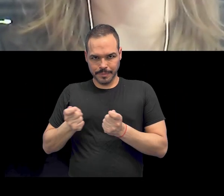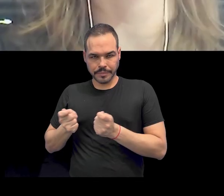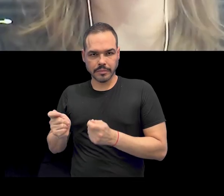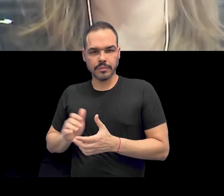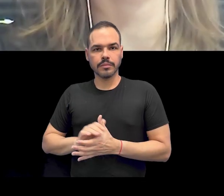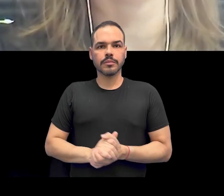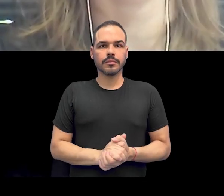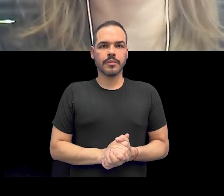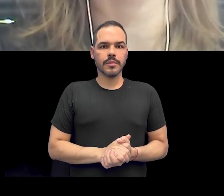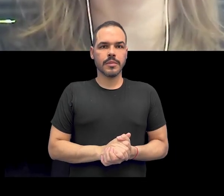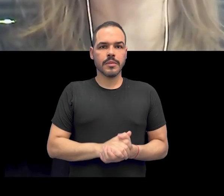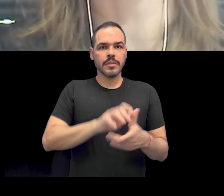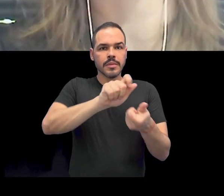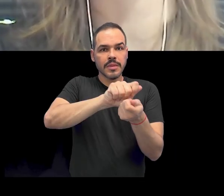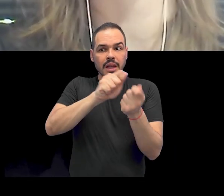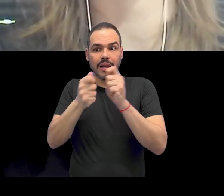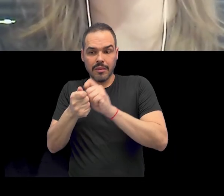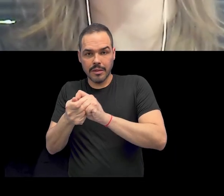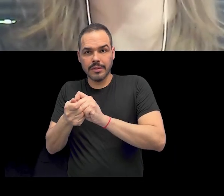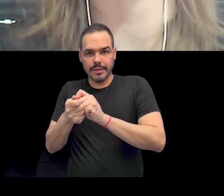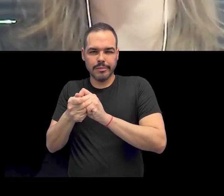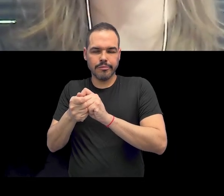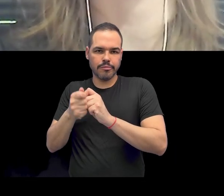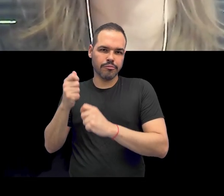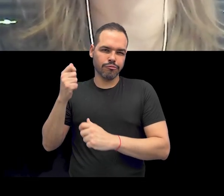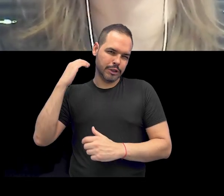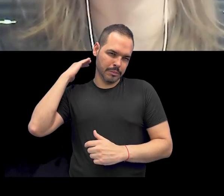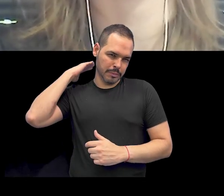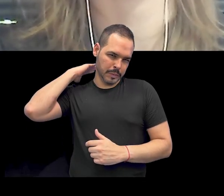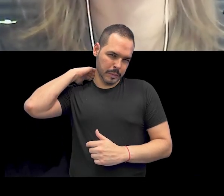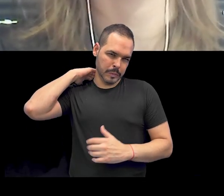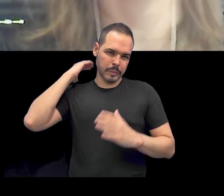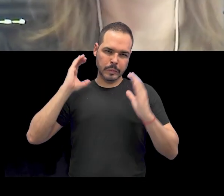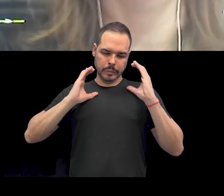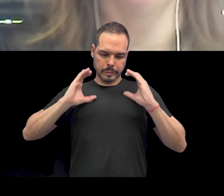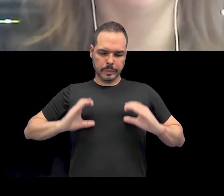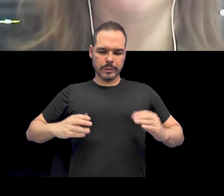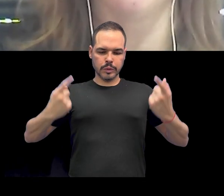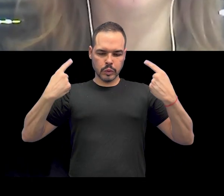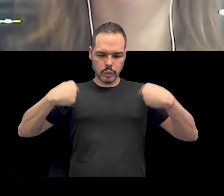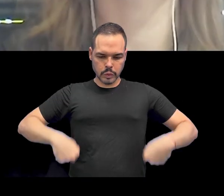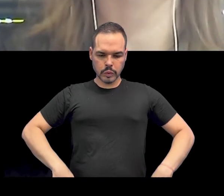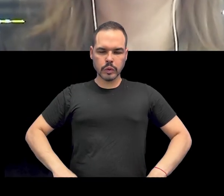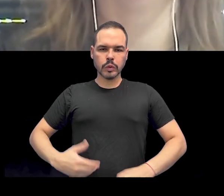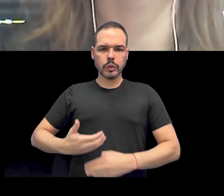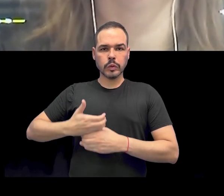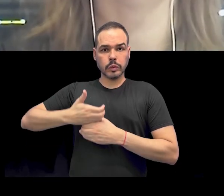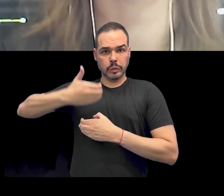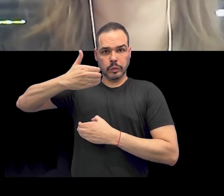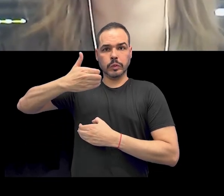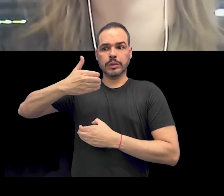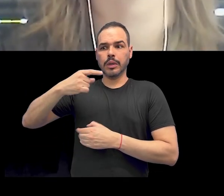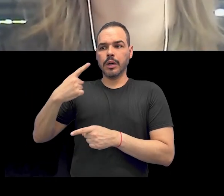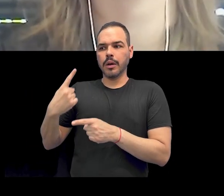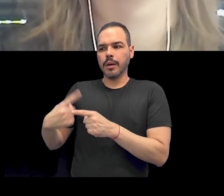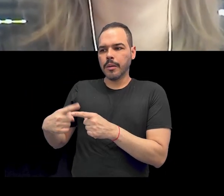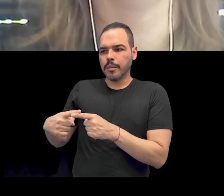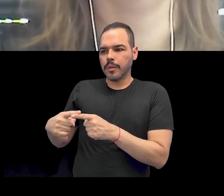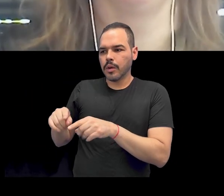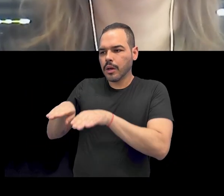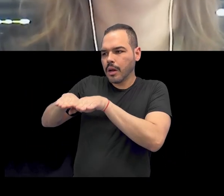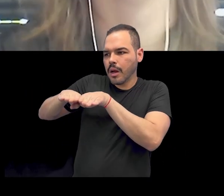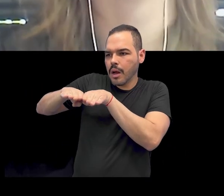Adequação postural ainda, né? É, quando ele auxilia e estabiliza, né, as questões de